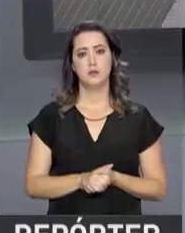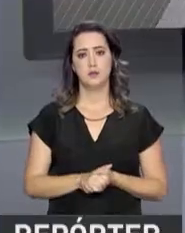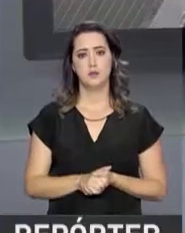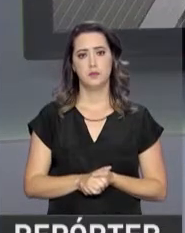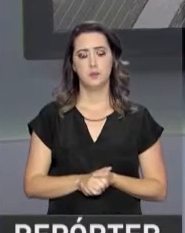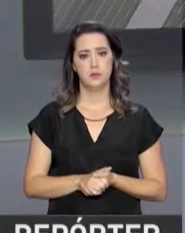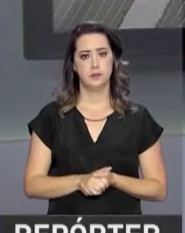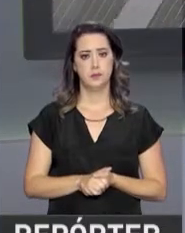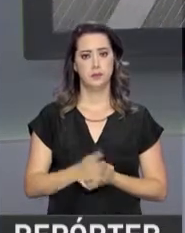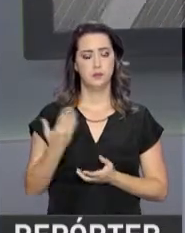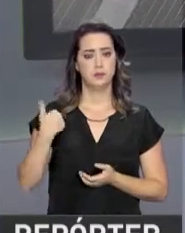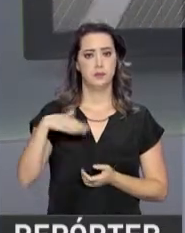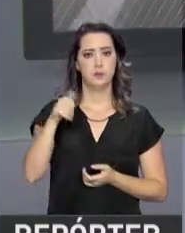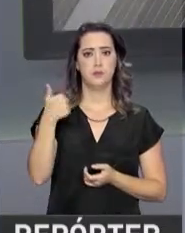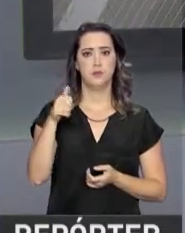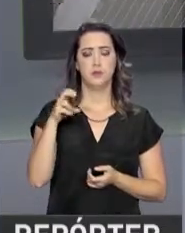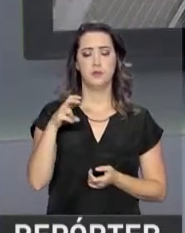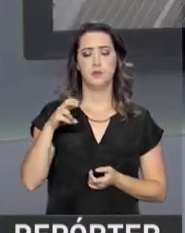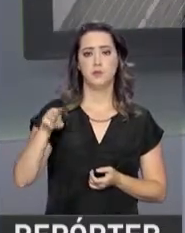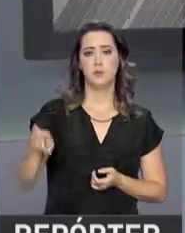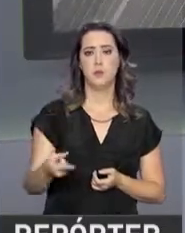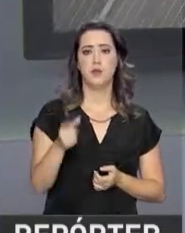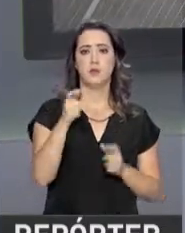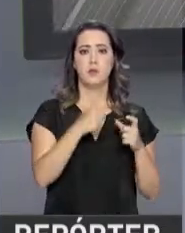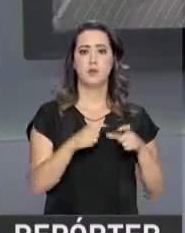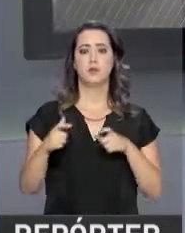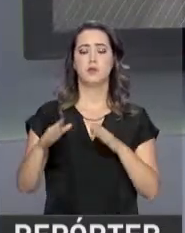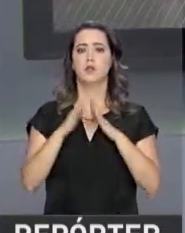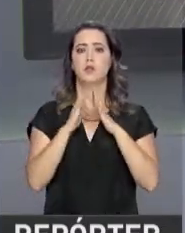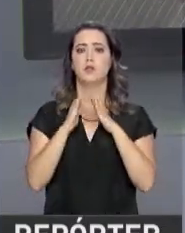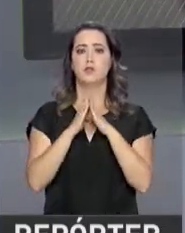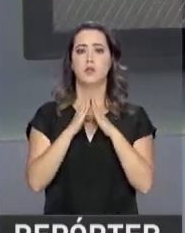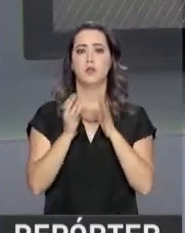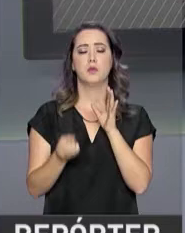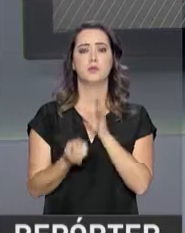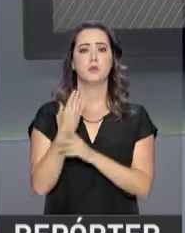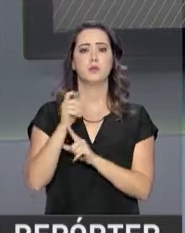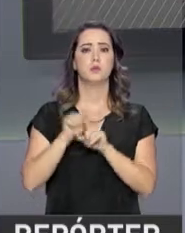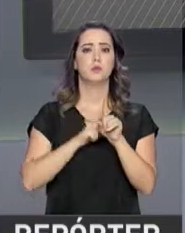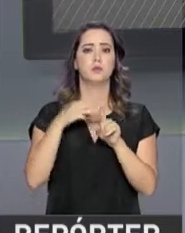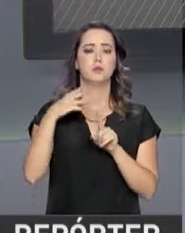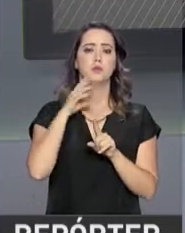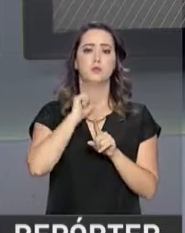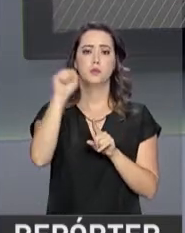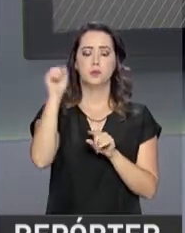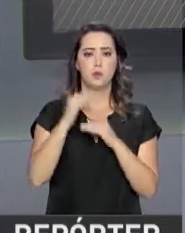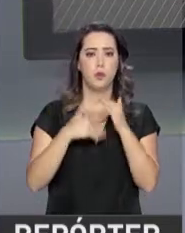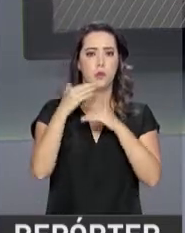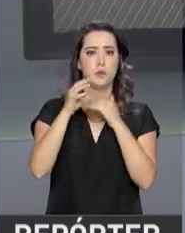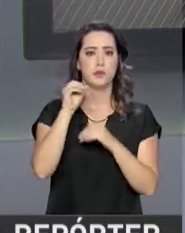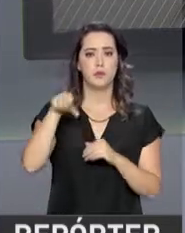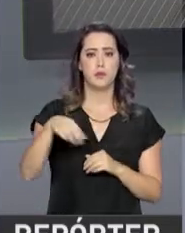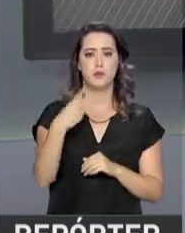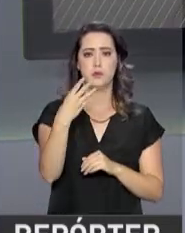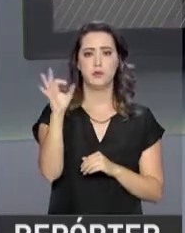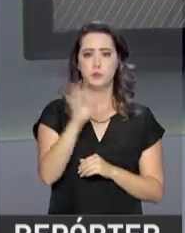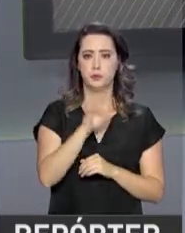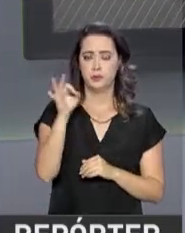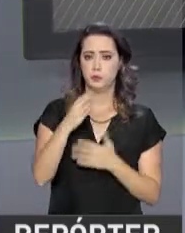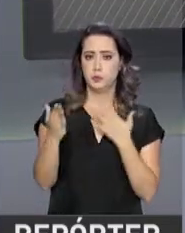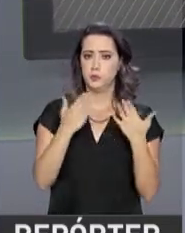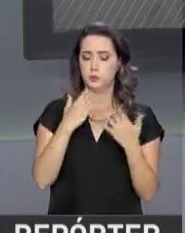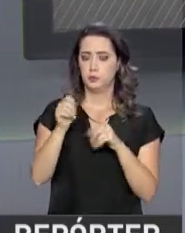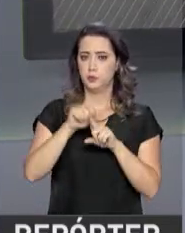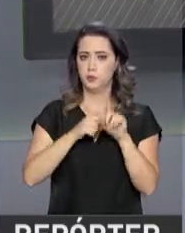mais de 115 mil postos de trabalho foram criados no mês de abril um aumento de 0,3 por cento em